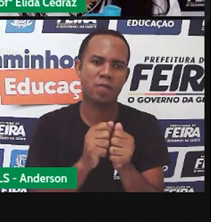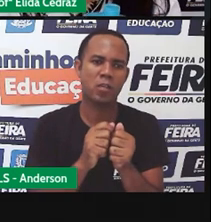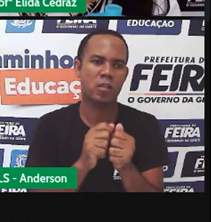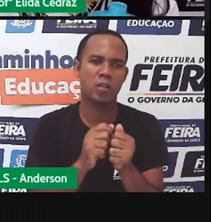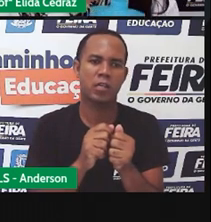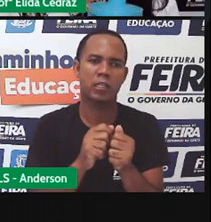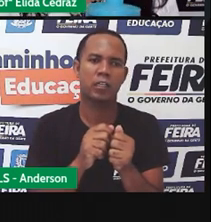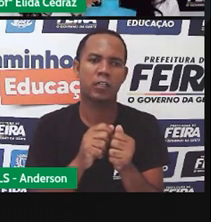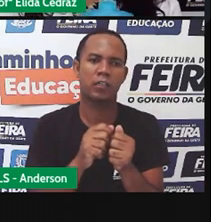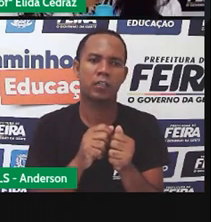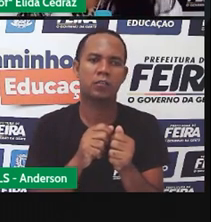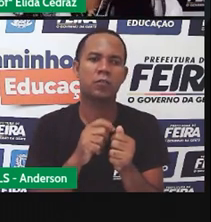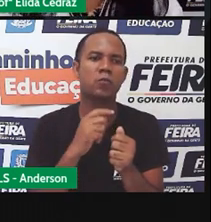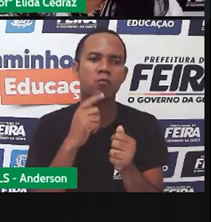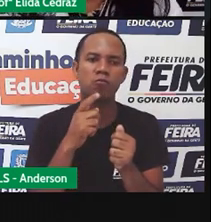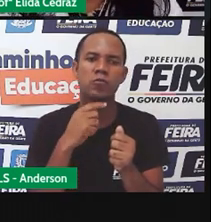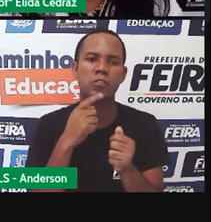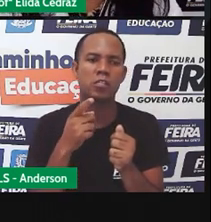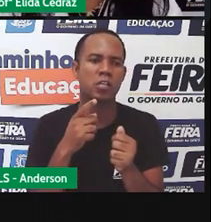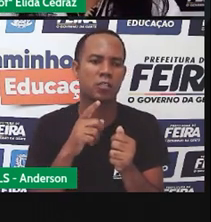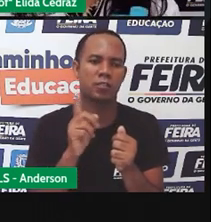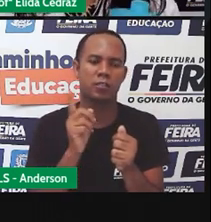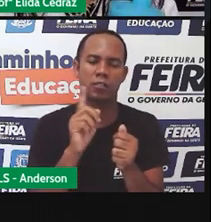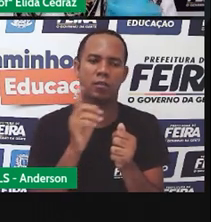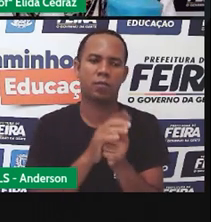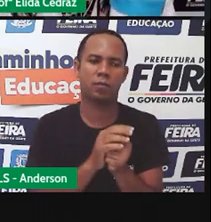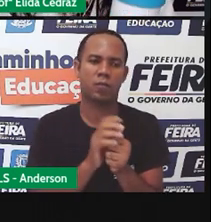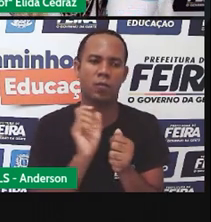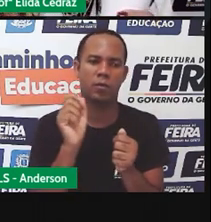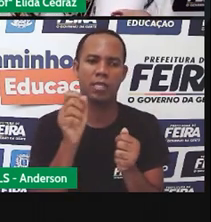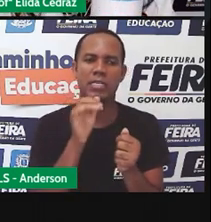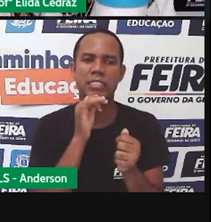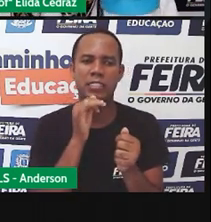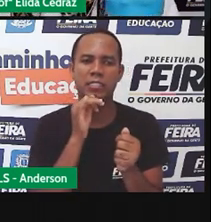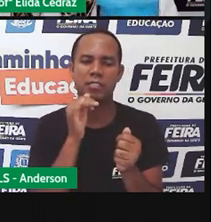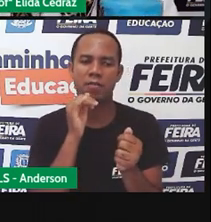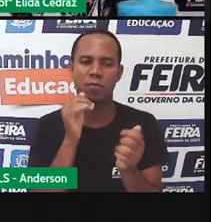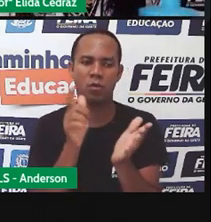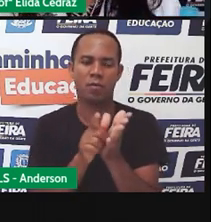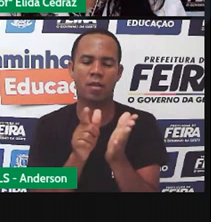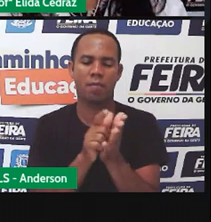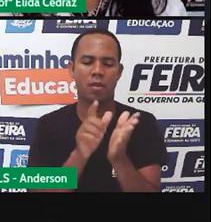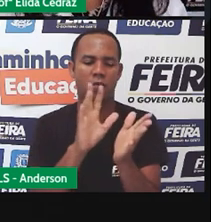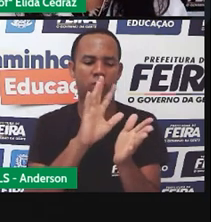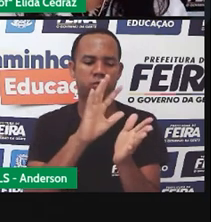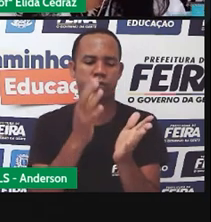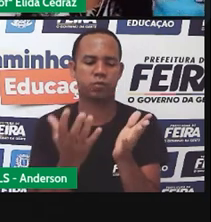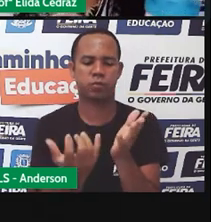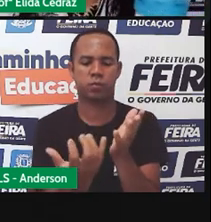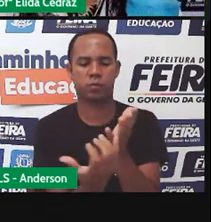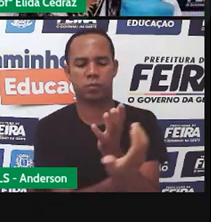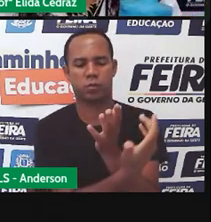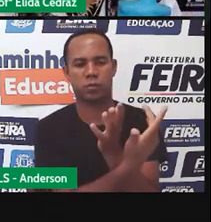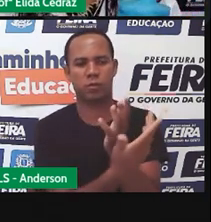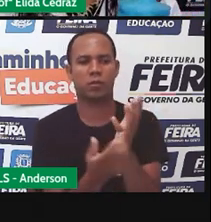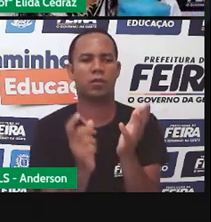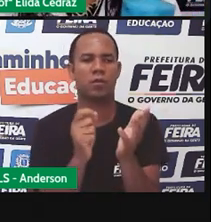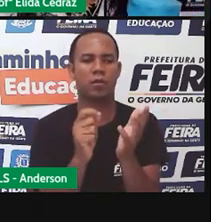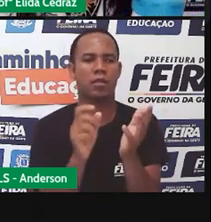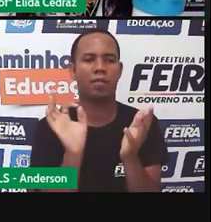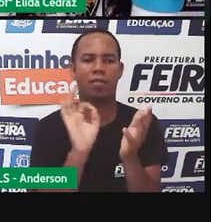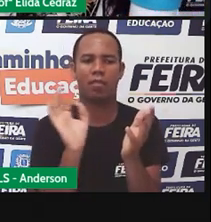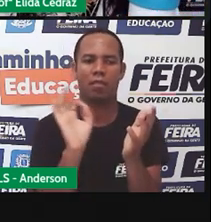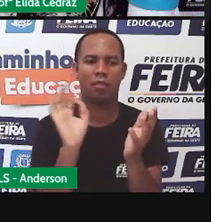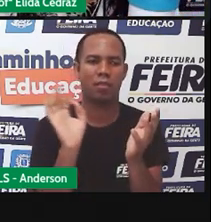aqui, não vai acontecer nada. O papel vai modelar. Ele é flexível. Não vai